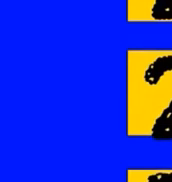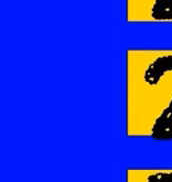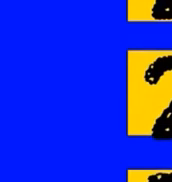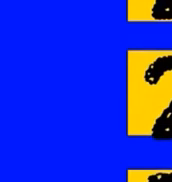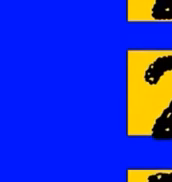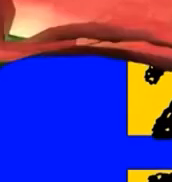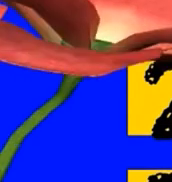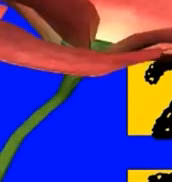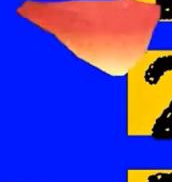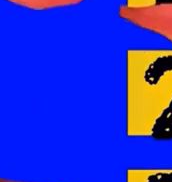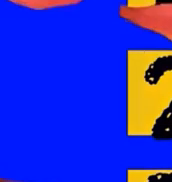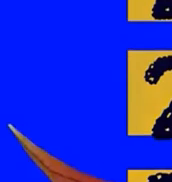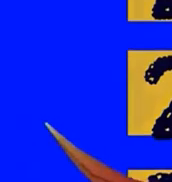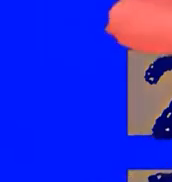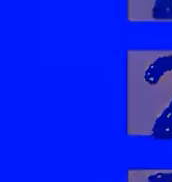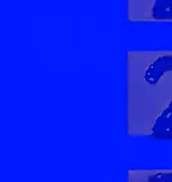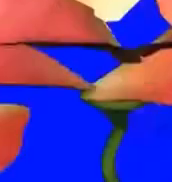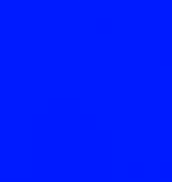21, 22, 23, 24, 25, 27, 28, 29, 30.